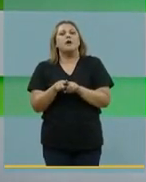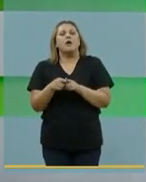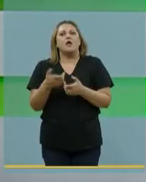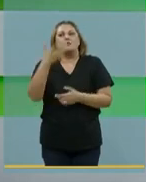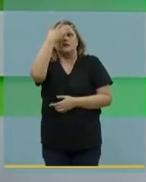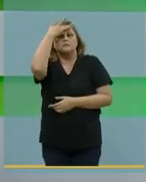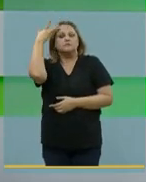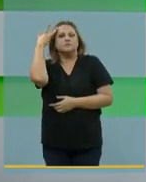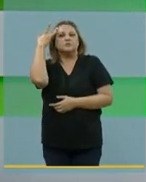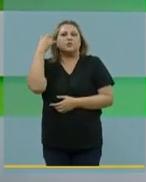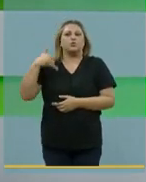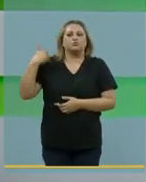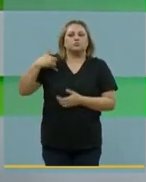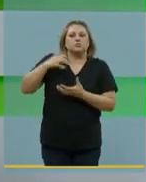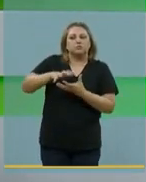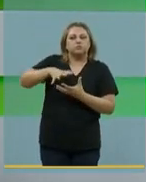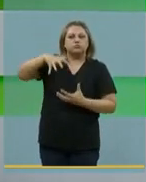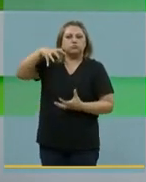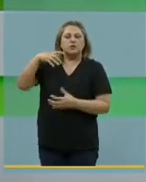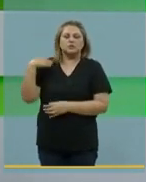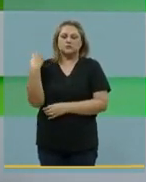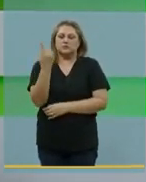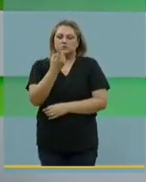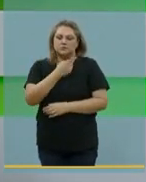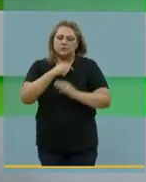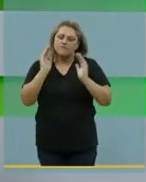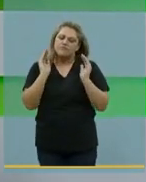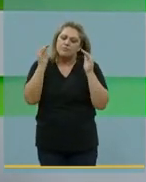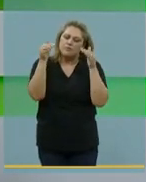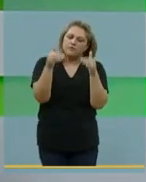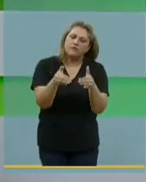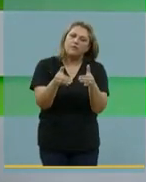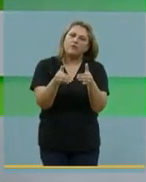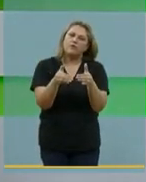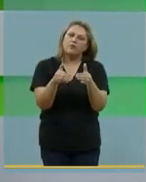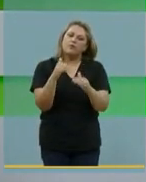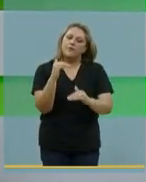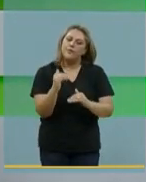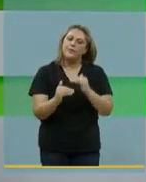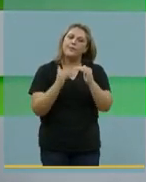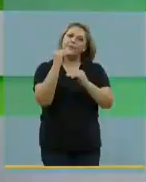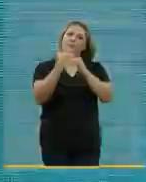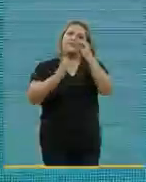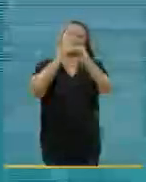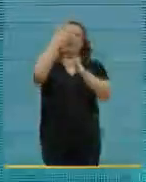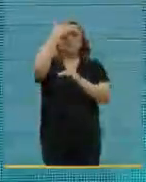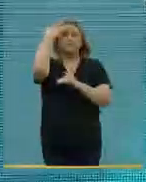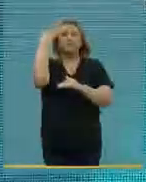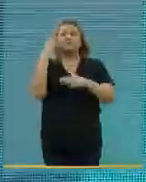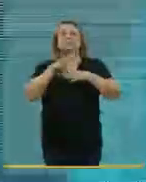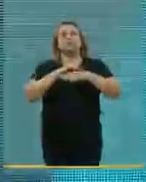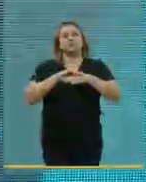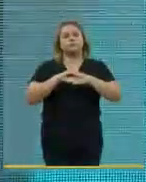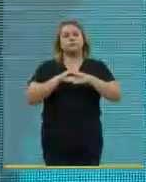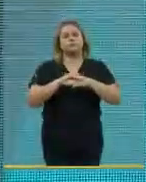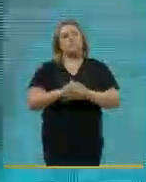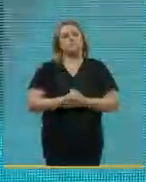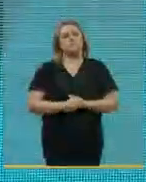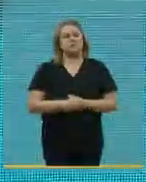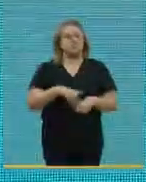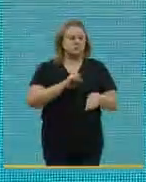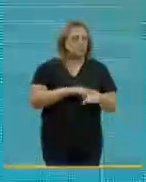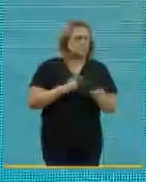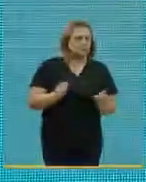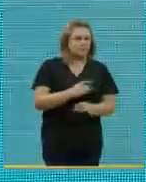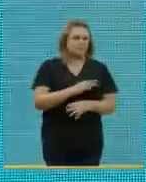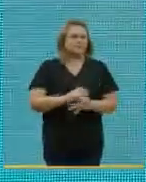muito pelo centro de referência dos idosos pessoas com doenças degenerativas tempo esgotado candidato